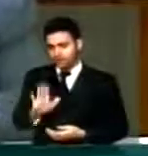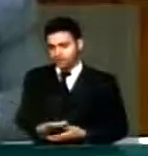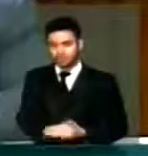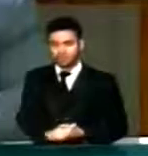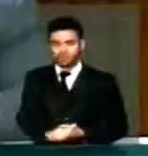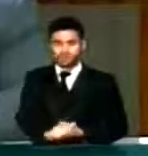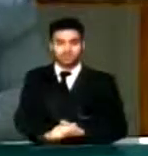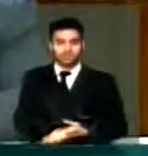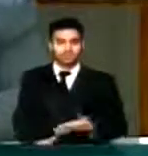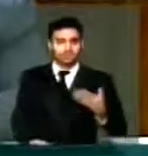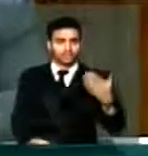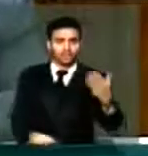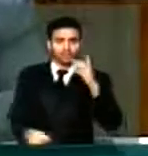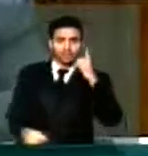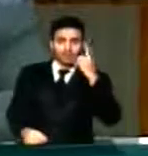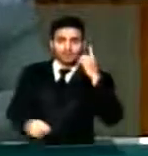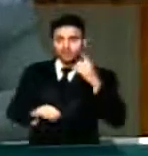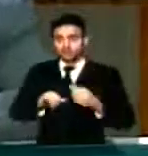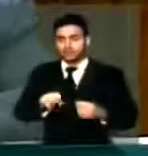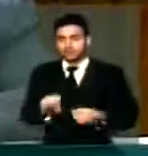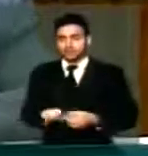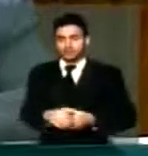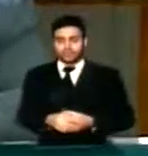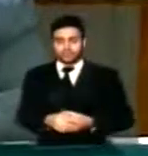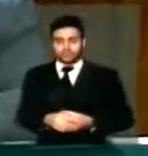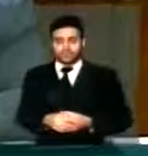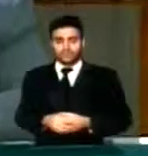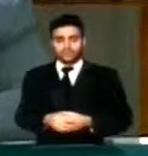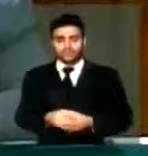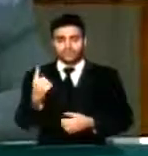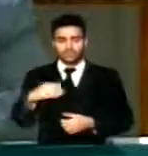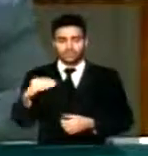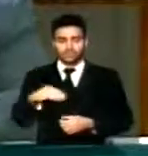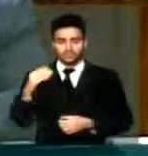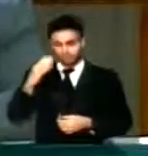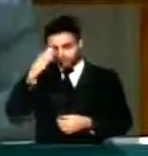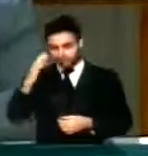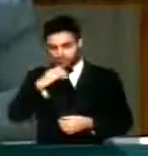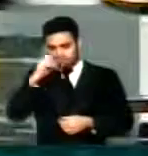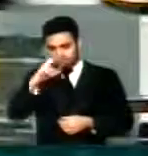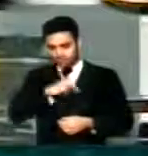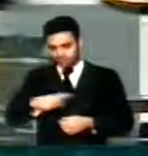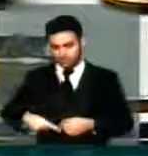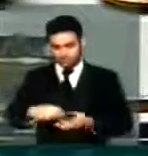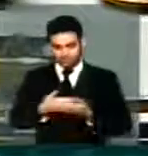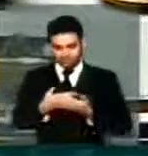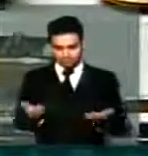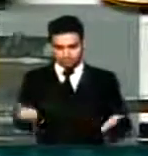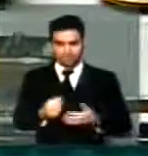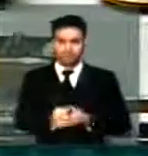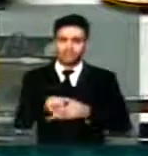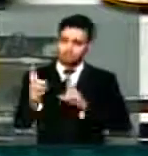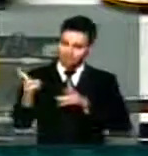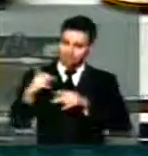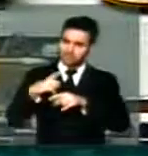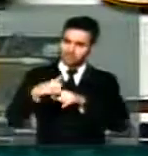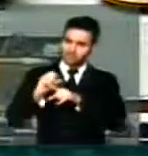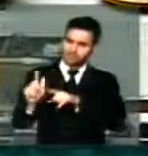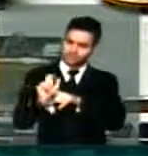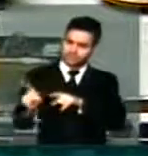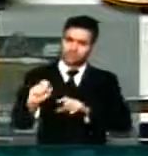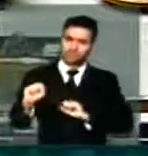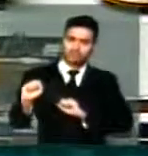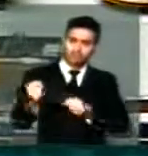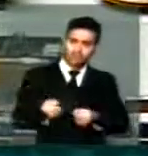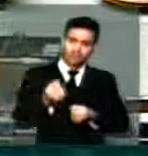Com a palavra o deputado José Estévio, dispõe de um minuto. Obrigado, senhor presidente. Apesar dos investimentos, dos esforços